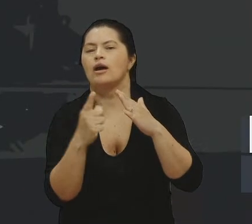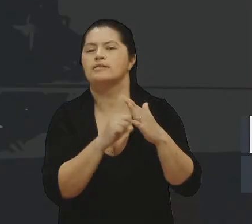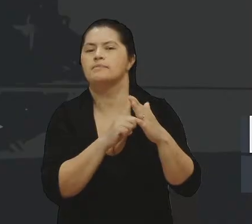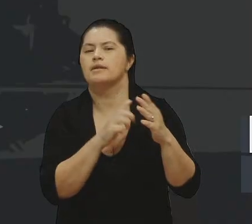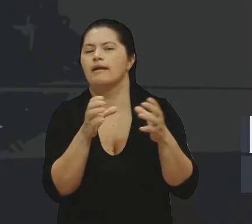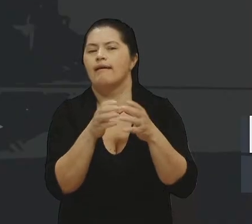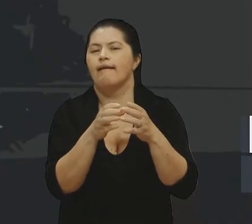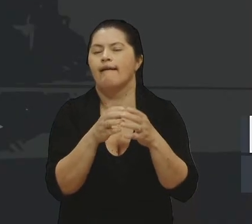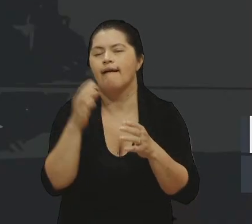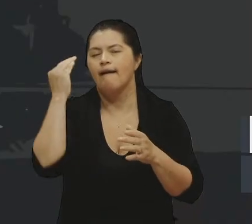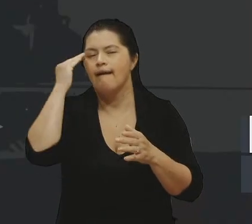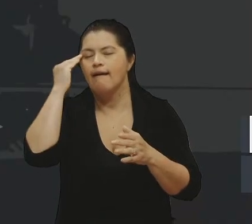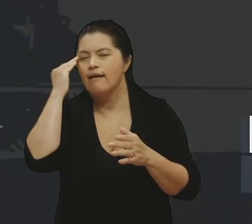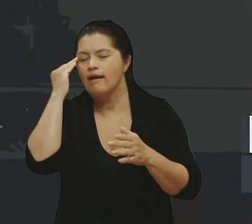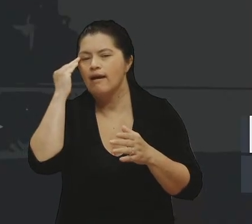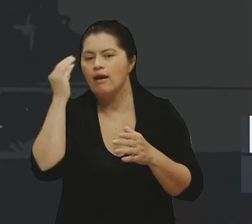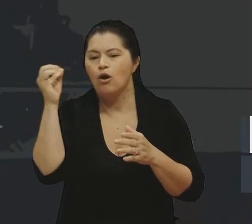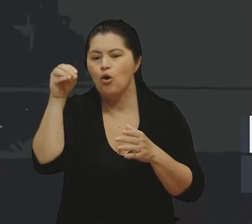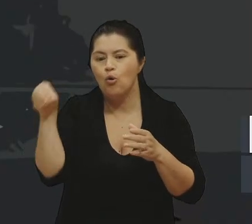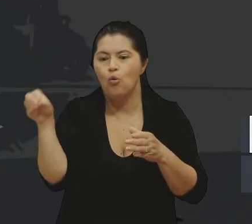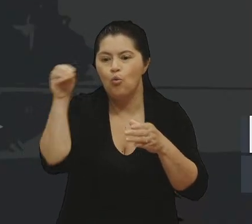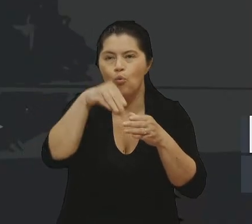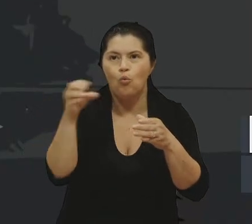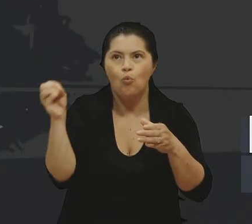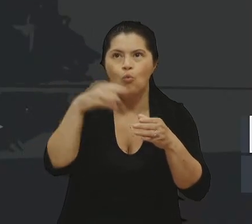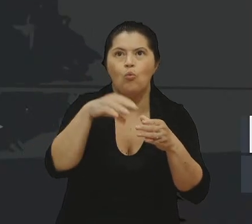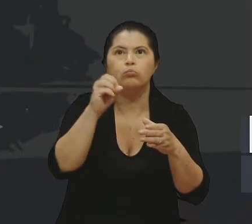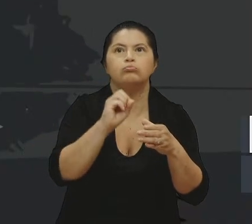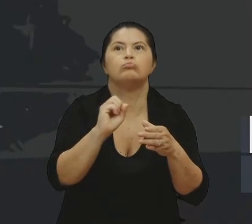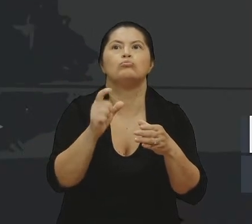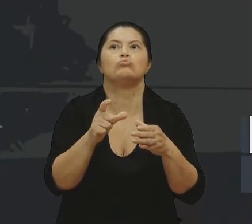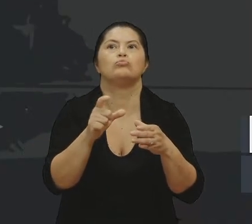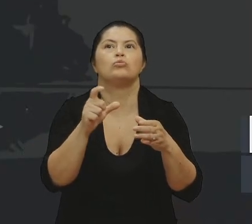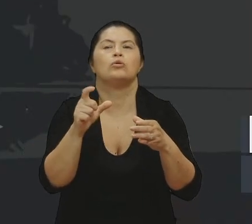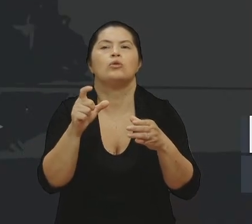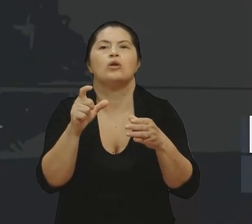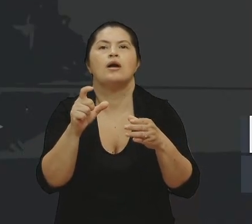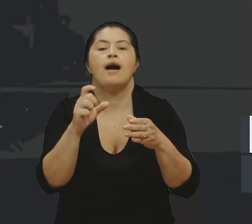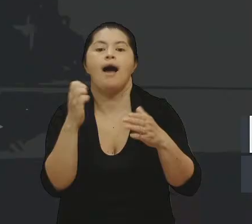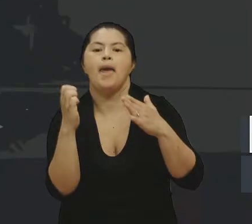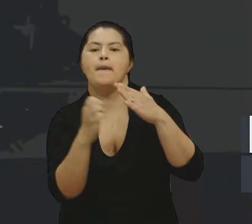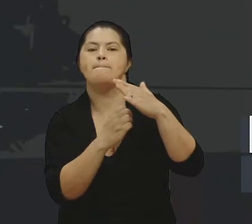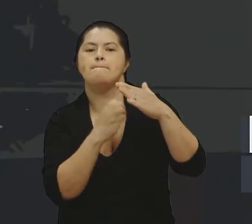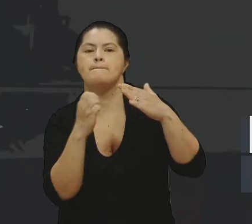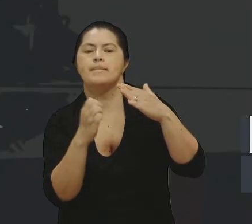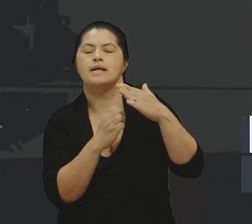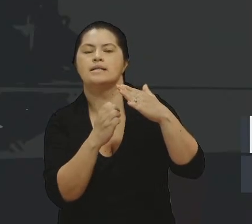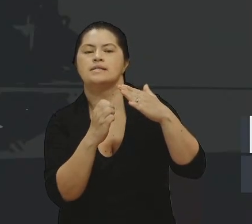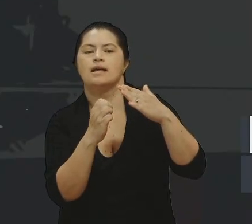essa galera, elas atuam dentro dessas outras bolinhas aqui do lado. Ou seja, as empresas,